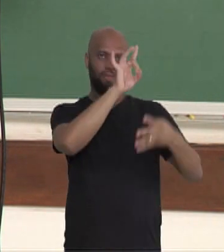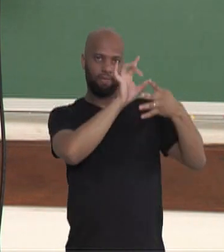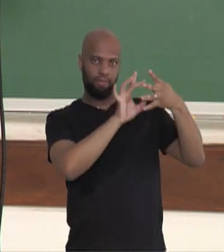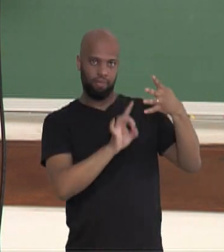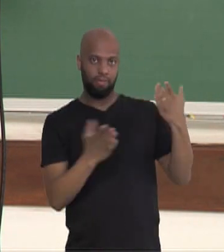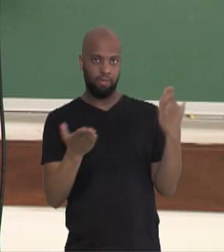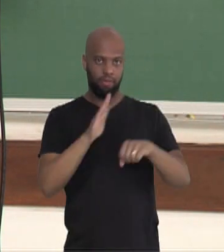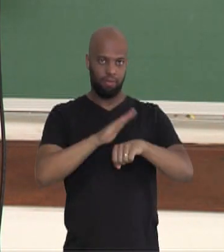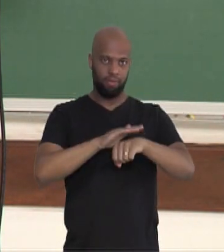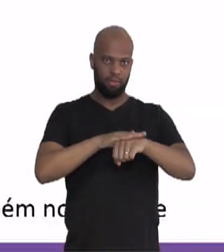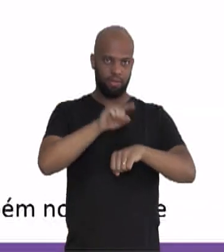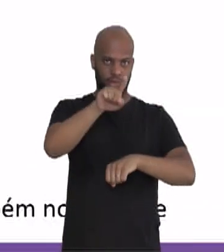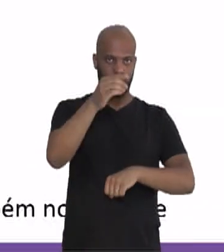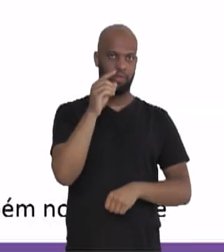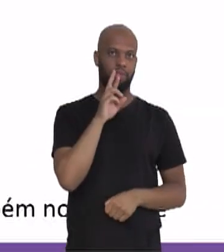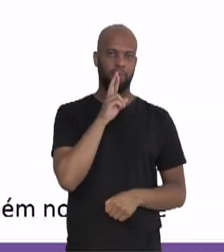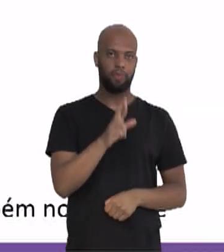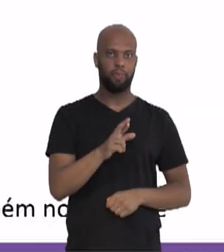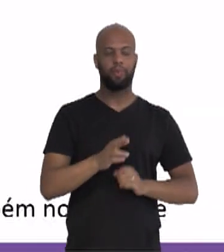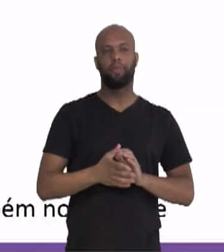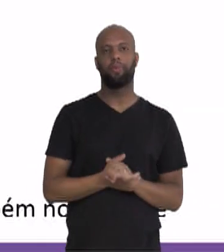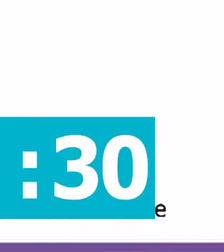um tempinho para vocês responderem.